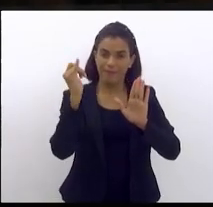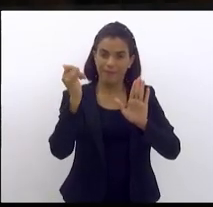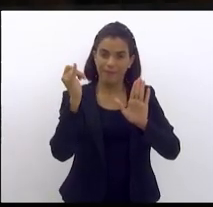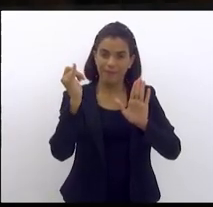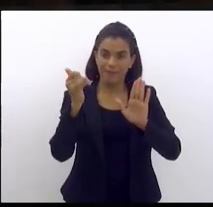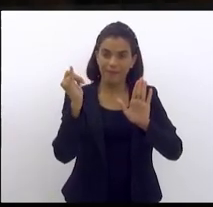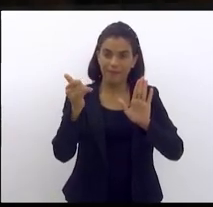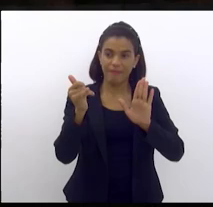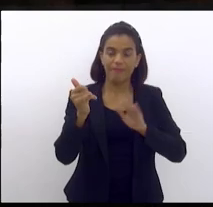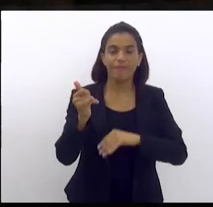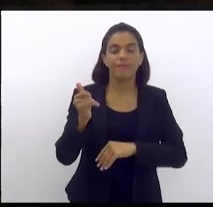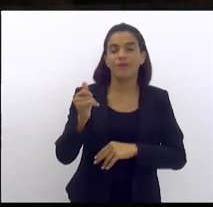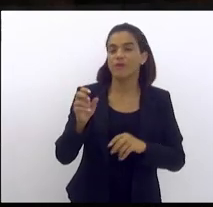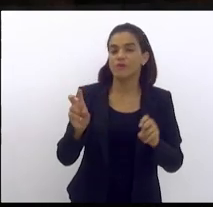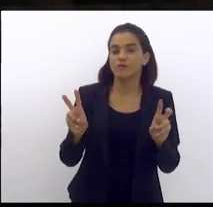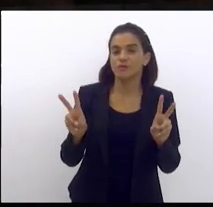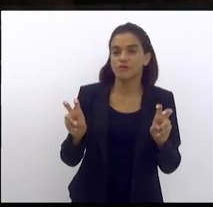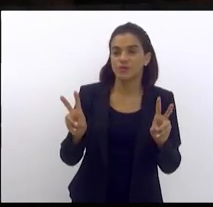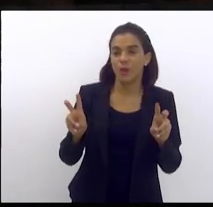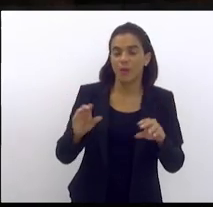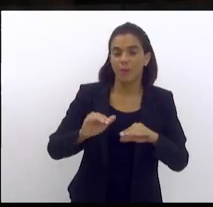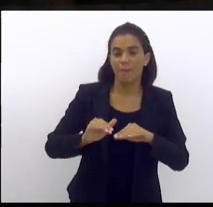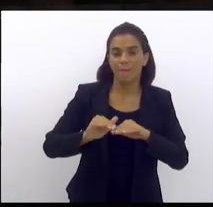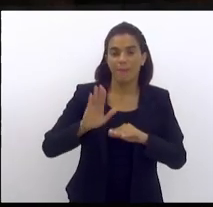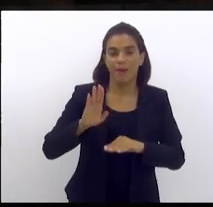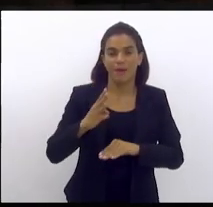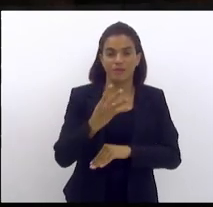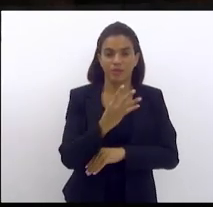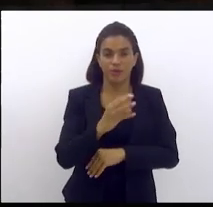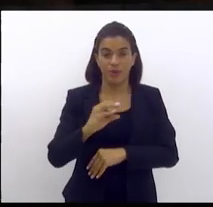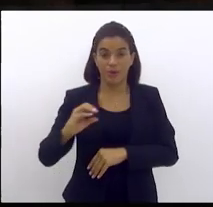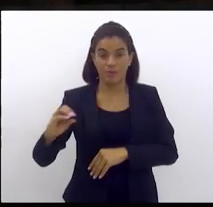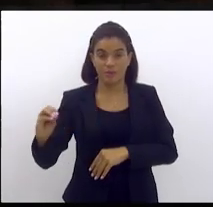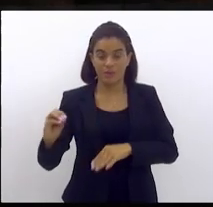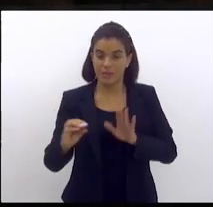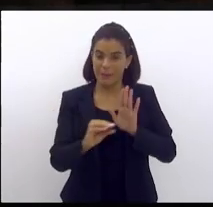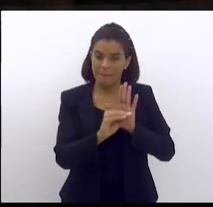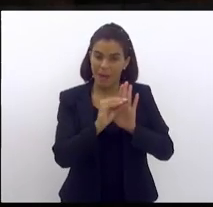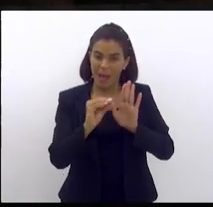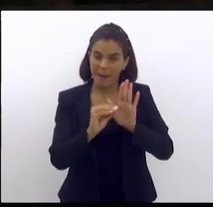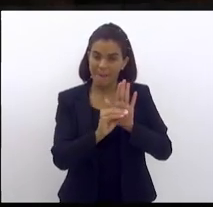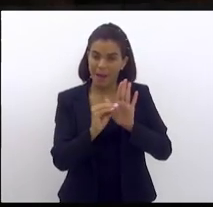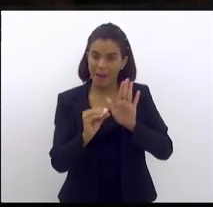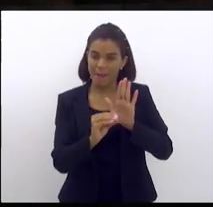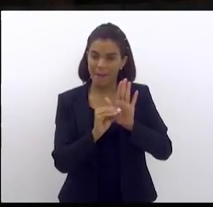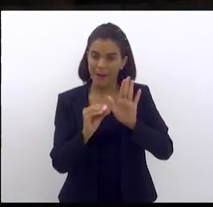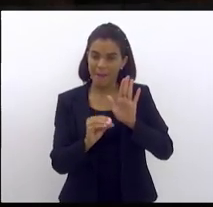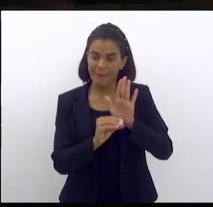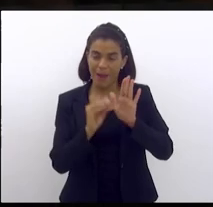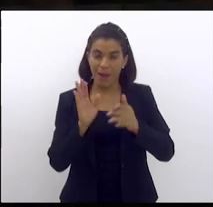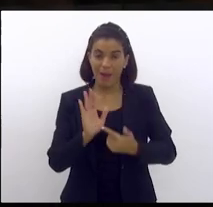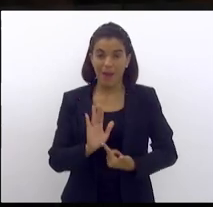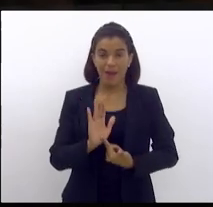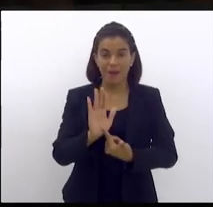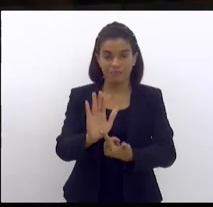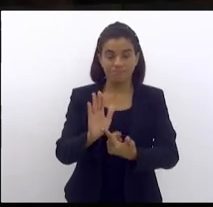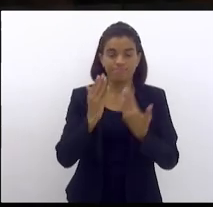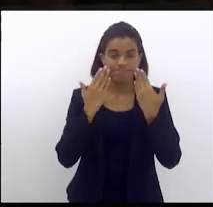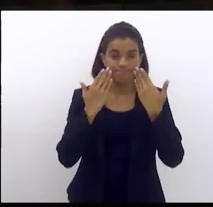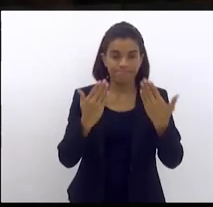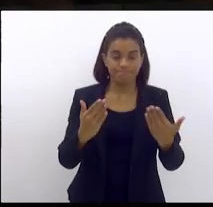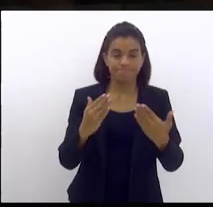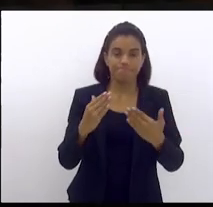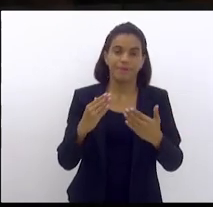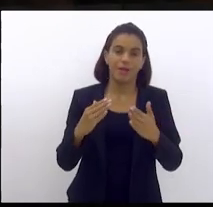tocante as mais de 400 emendas apresentadas pelo Senado Federal